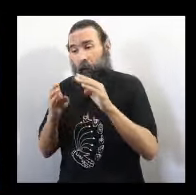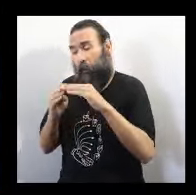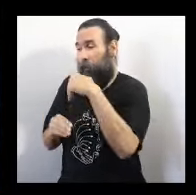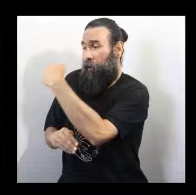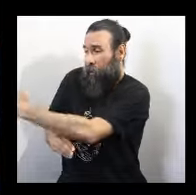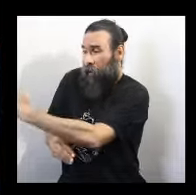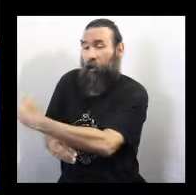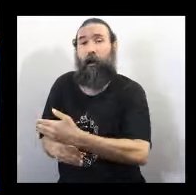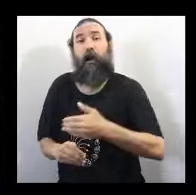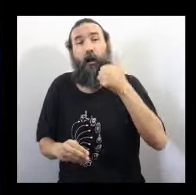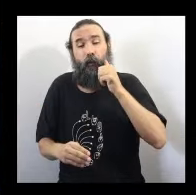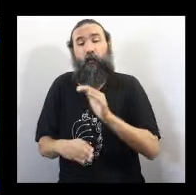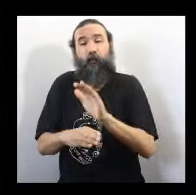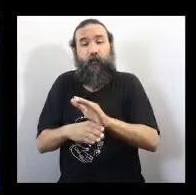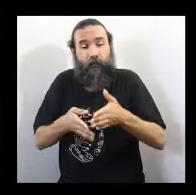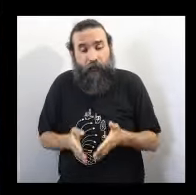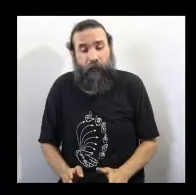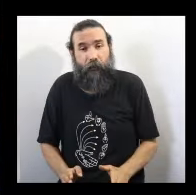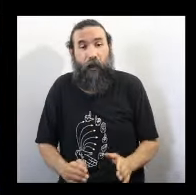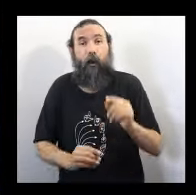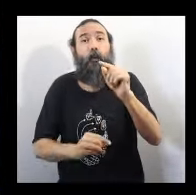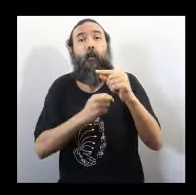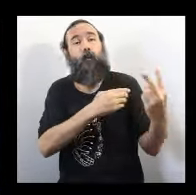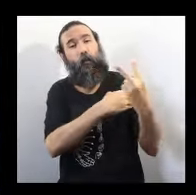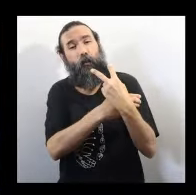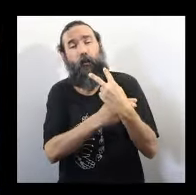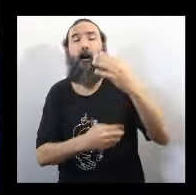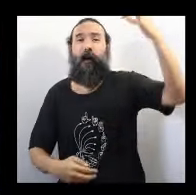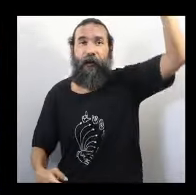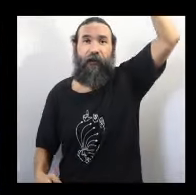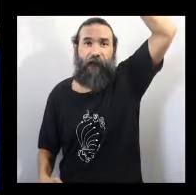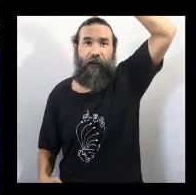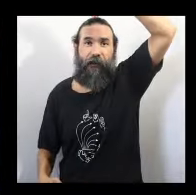a confiança ea fé e quem tomava a dianteira